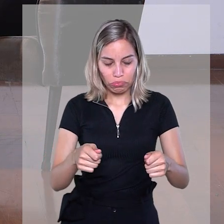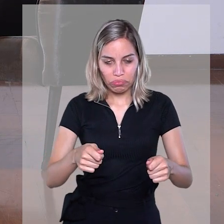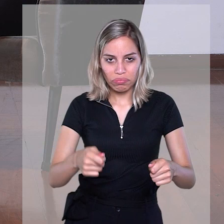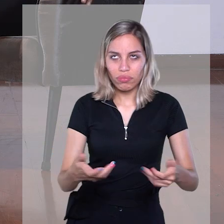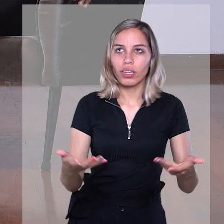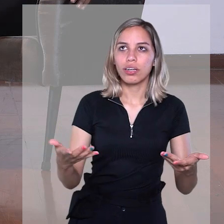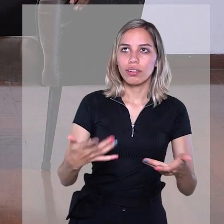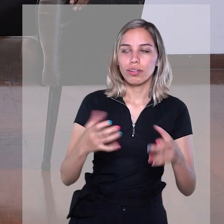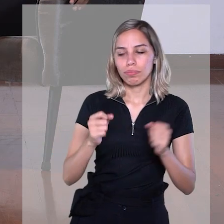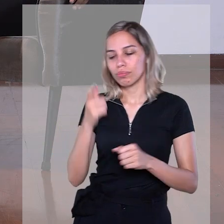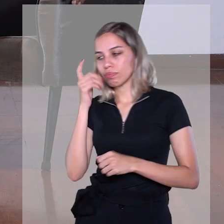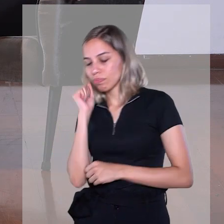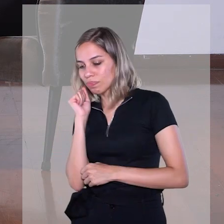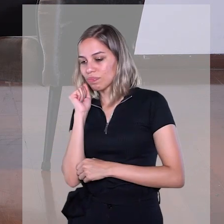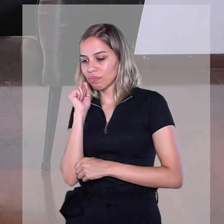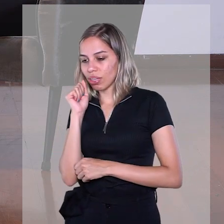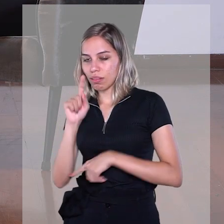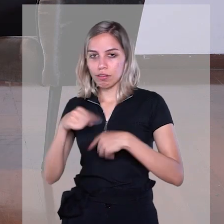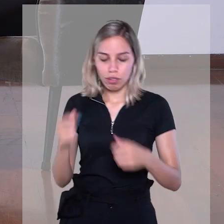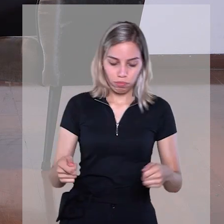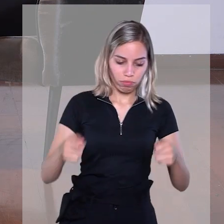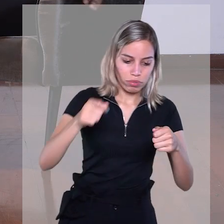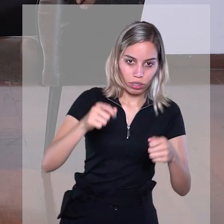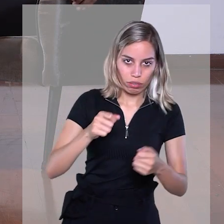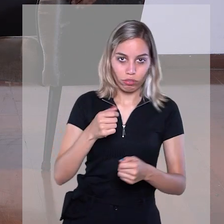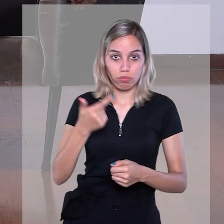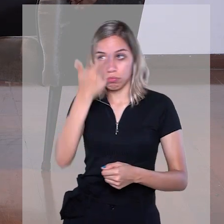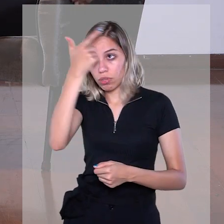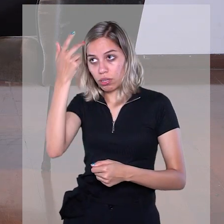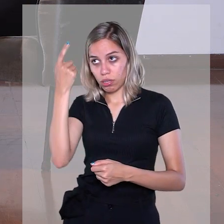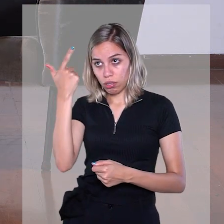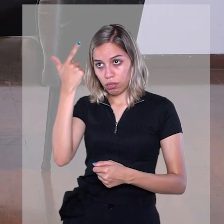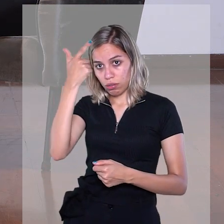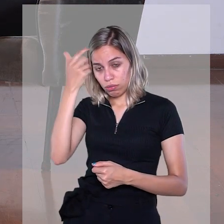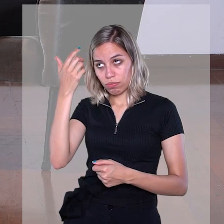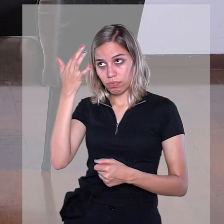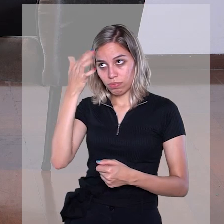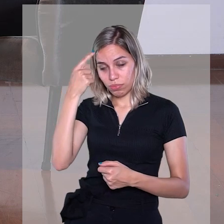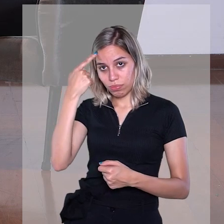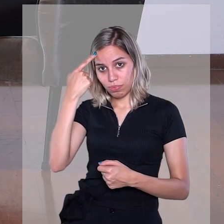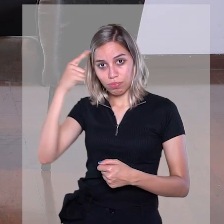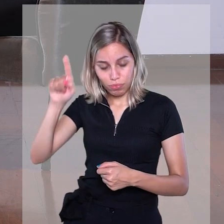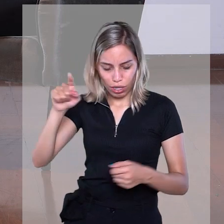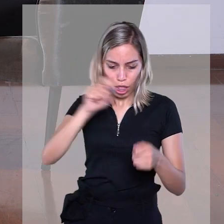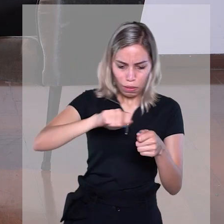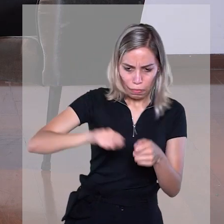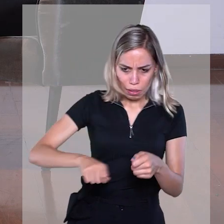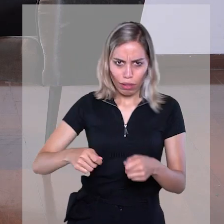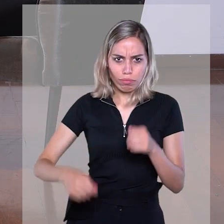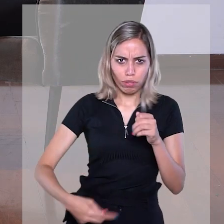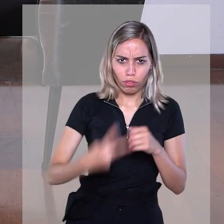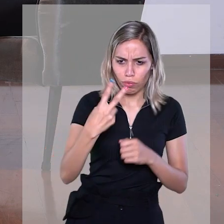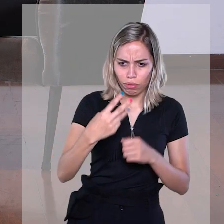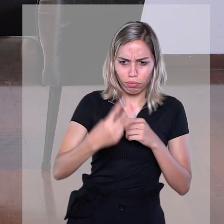qual livro pertencia aquele material. Então eu assumi que eram 2 livros de memórias,